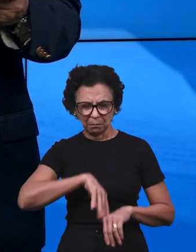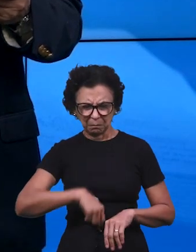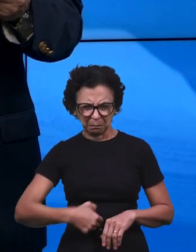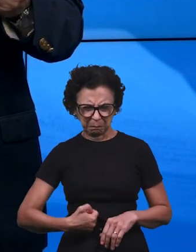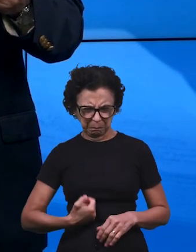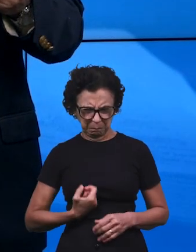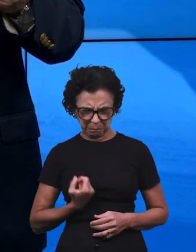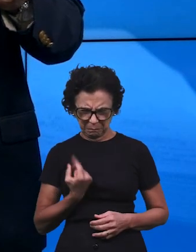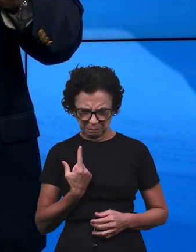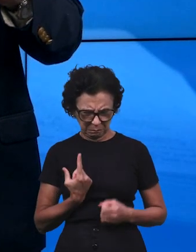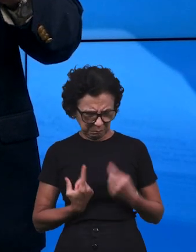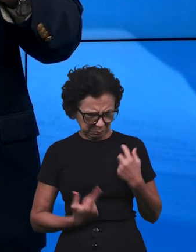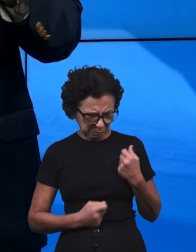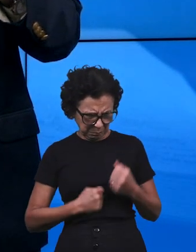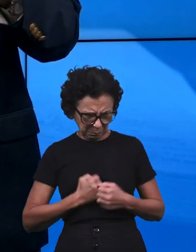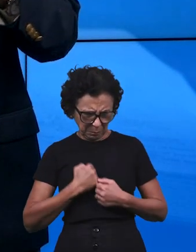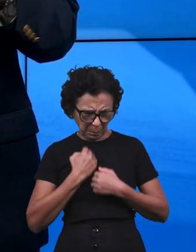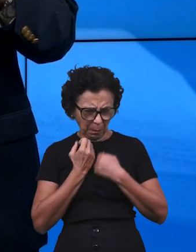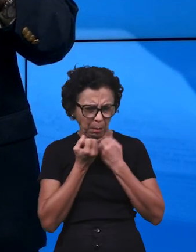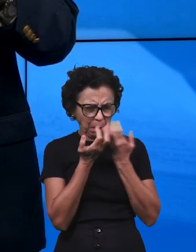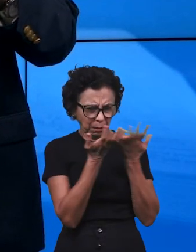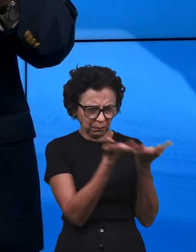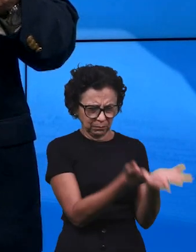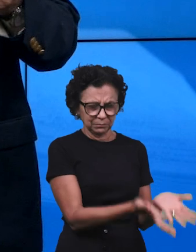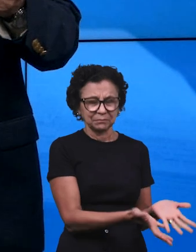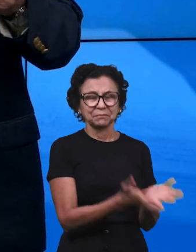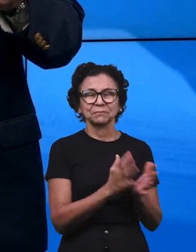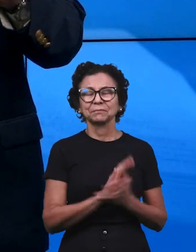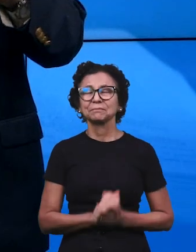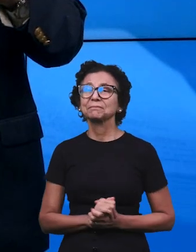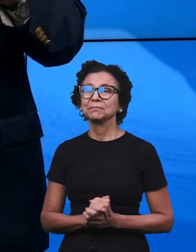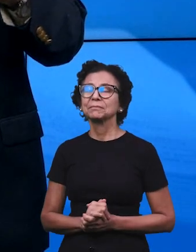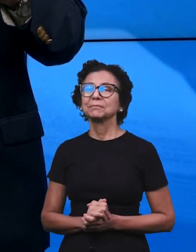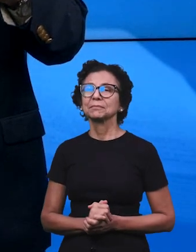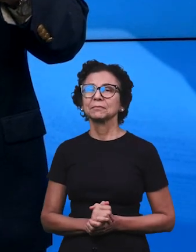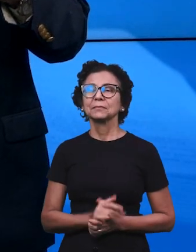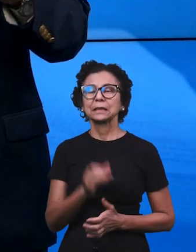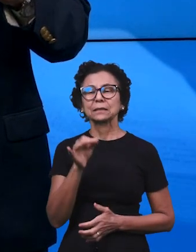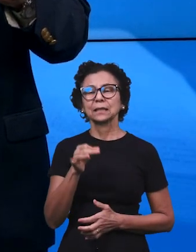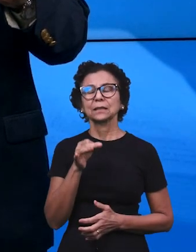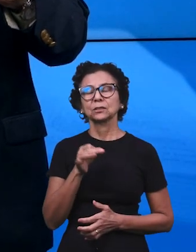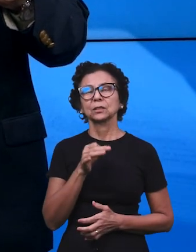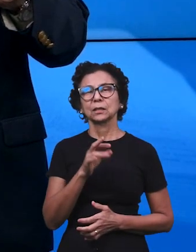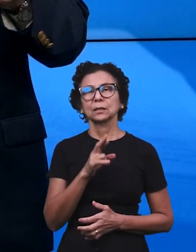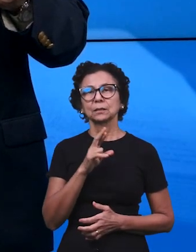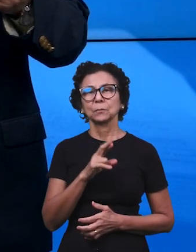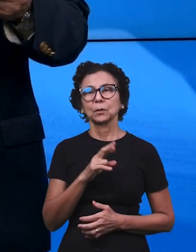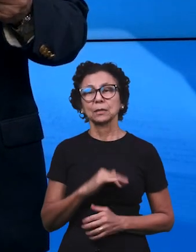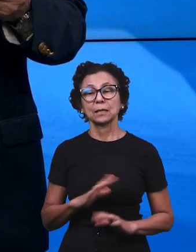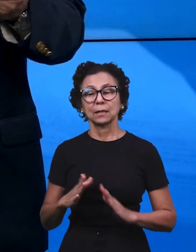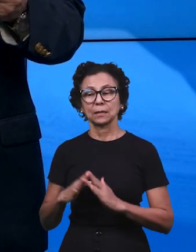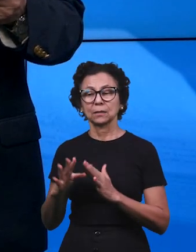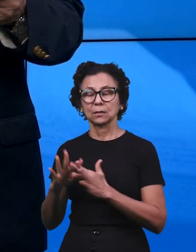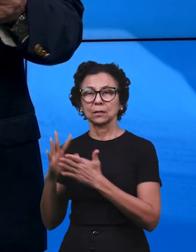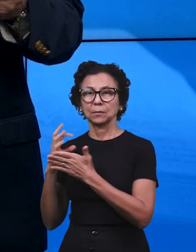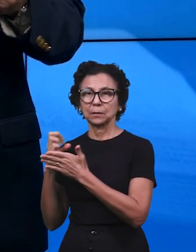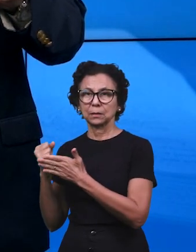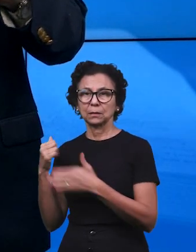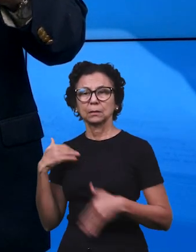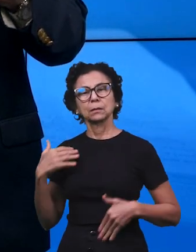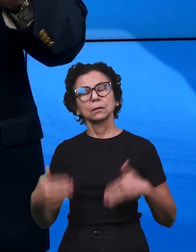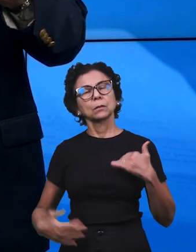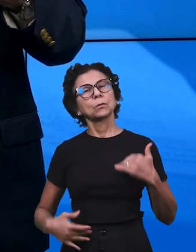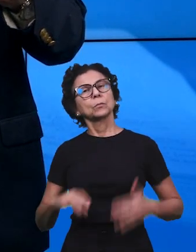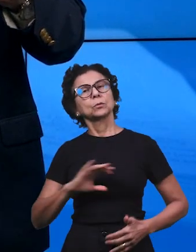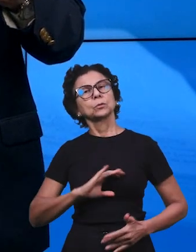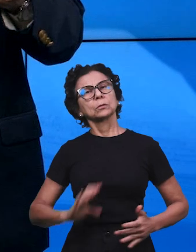que é estranho ao corpo, né? Então muito bem colocado na sua resposta, porque a igreja que vai ser arrebatada é uma igreja que é corpo